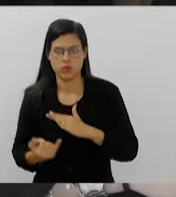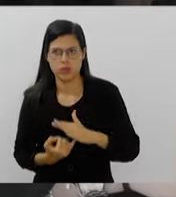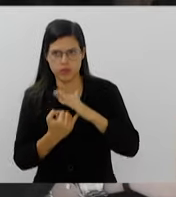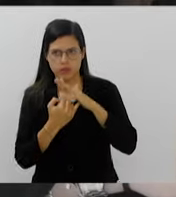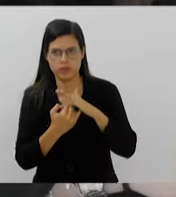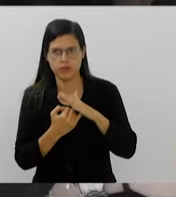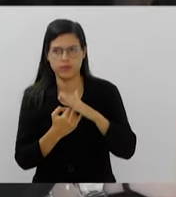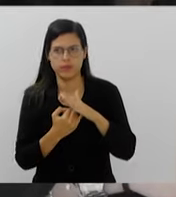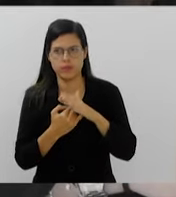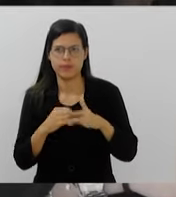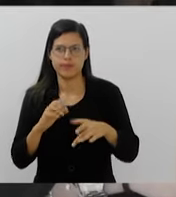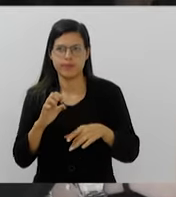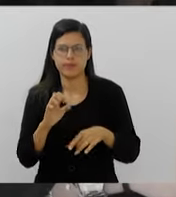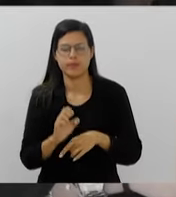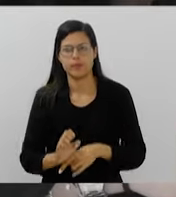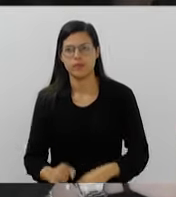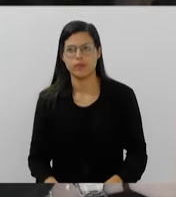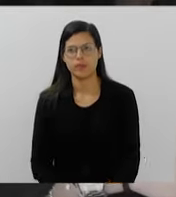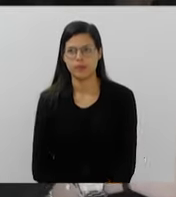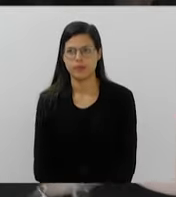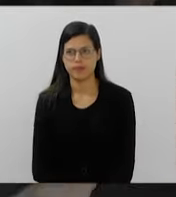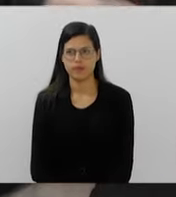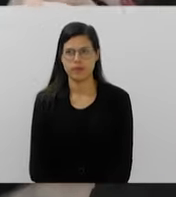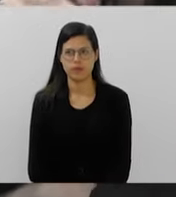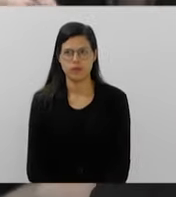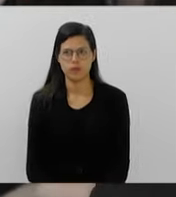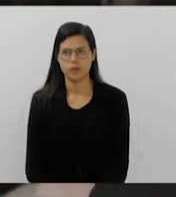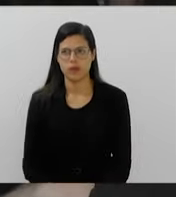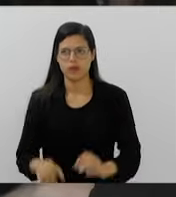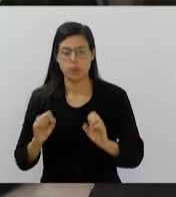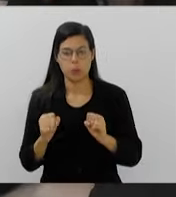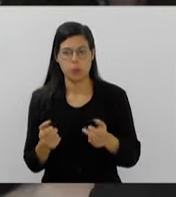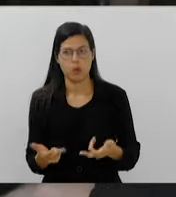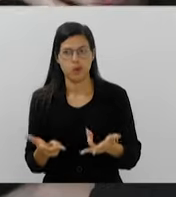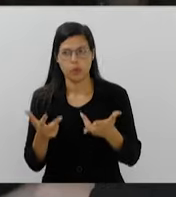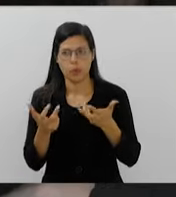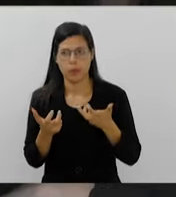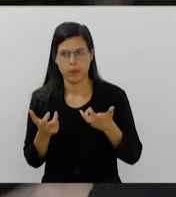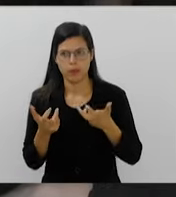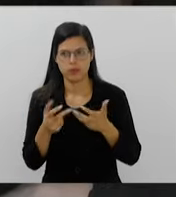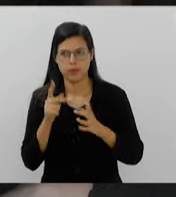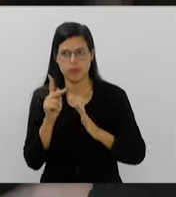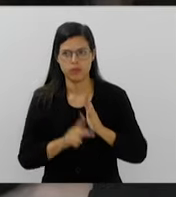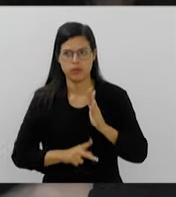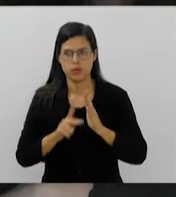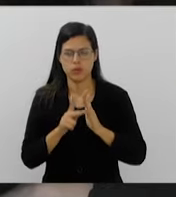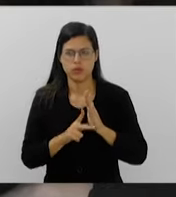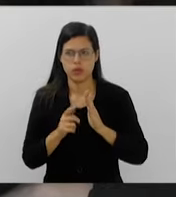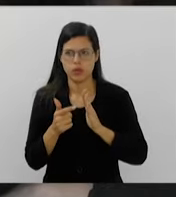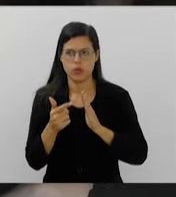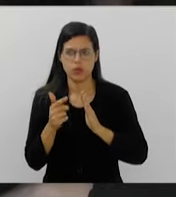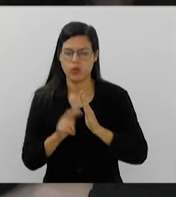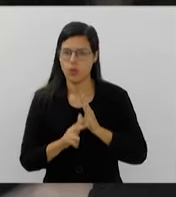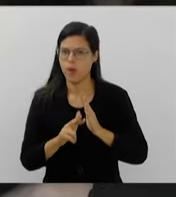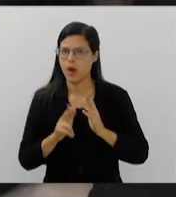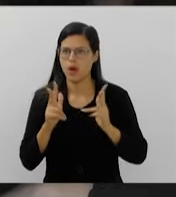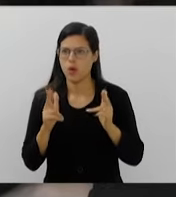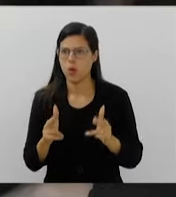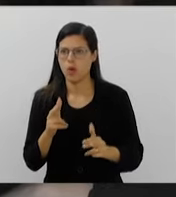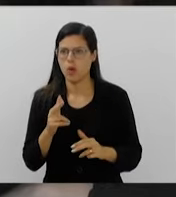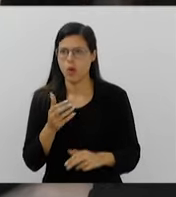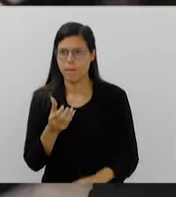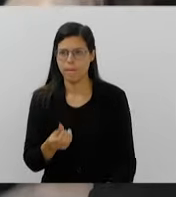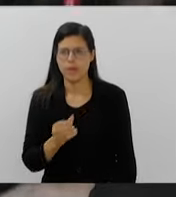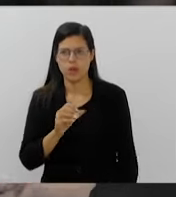estaduais. Isso posto, acho que a gente pode ver que o projeto em tela não tem similaridade com o projeto número